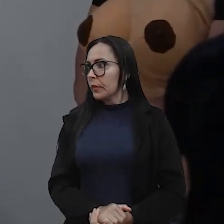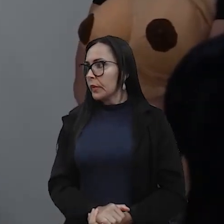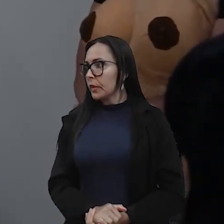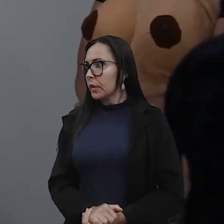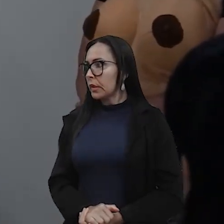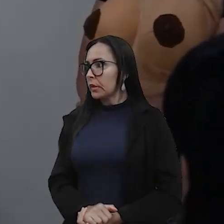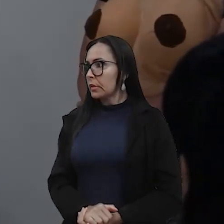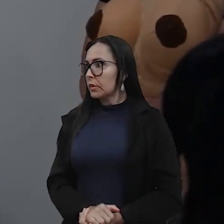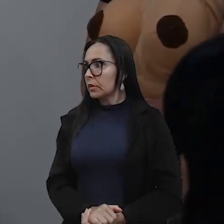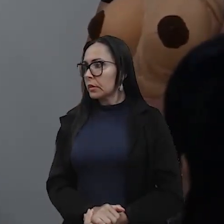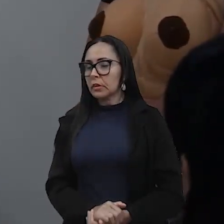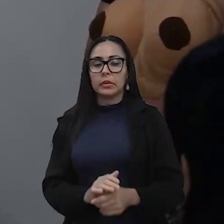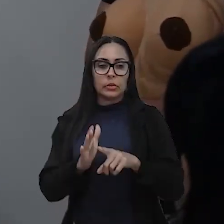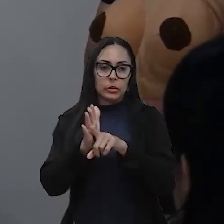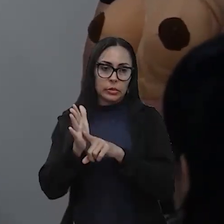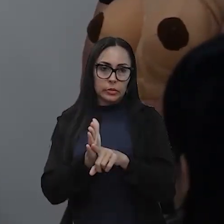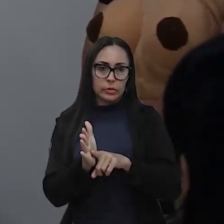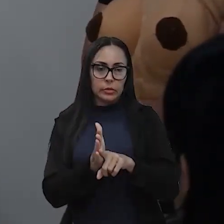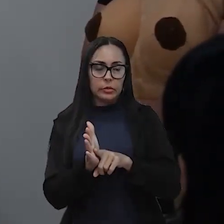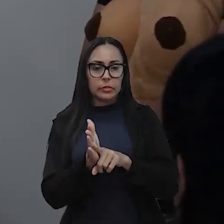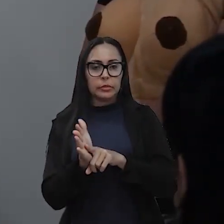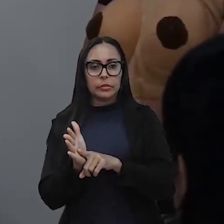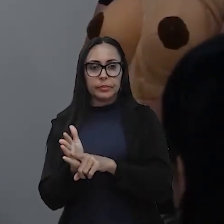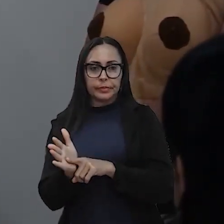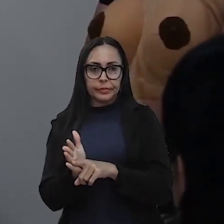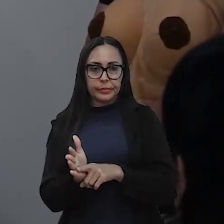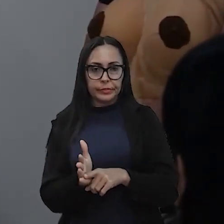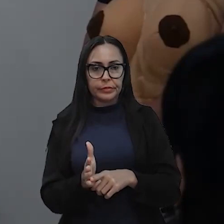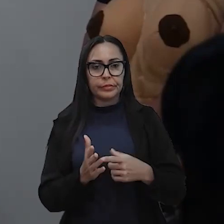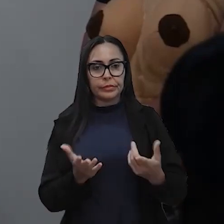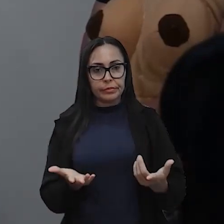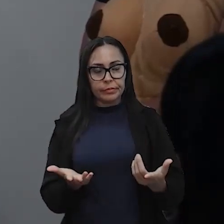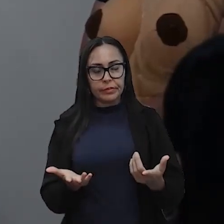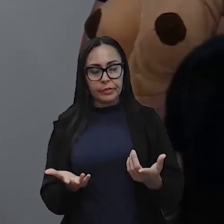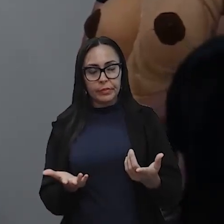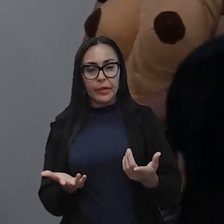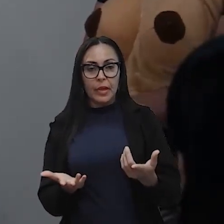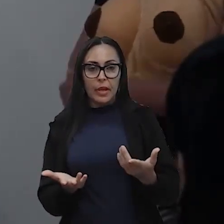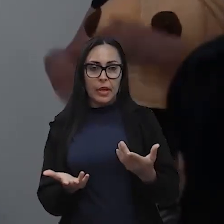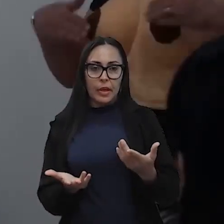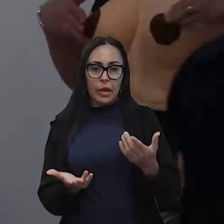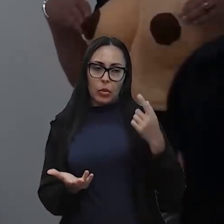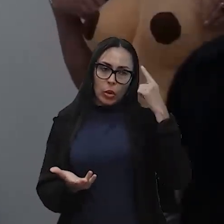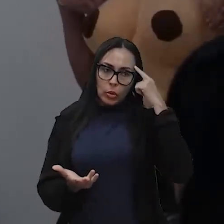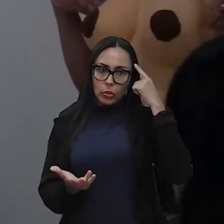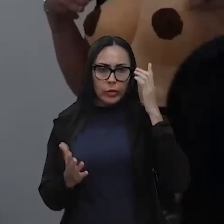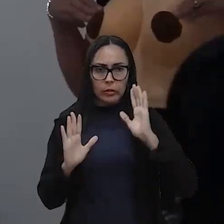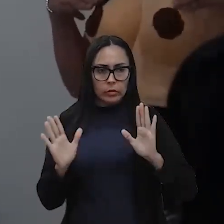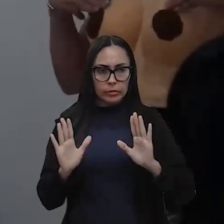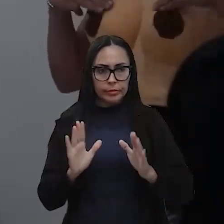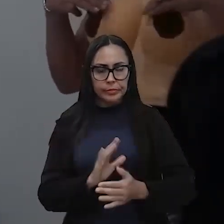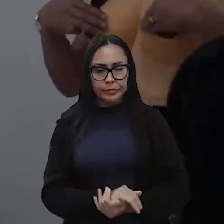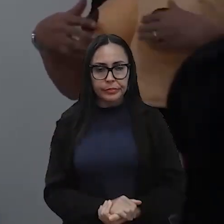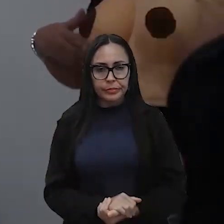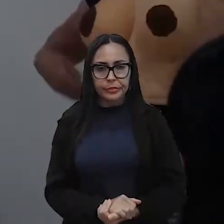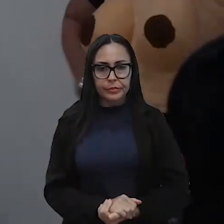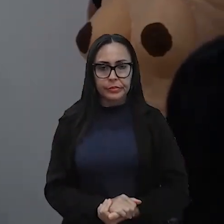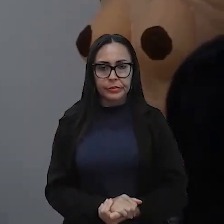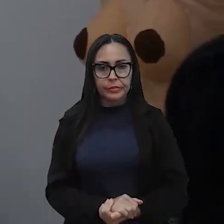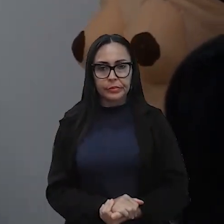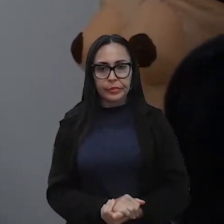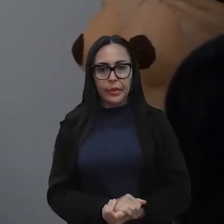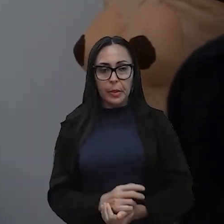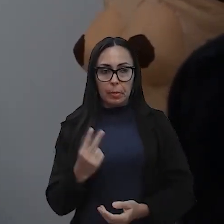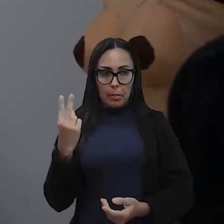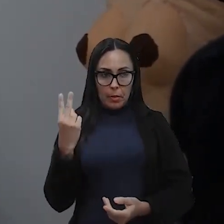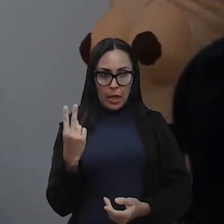de mama é esse aí. Alguém tem dúvida? Vamos lá. Não? Vou trazer mais 2 pessoas aqui agora.